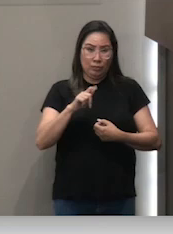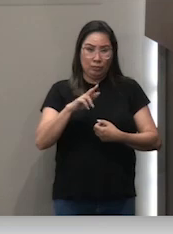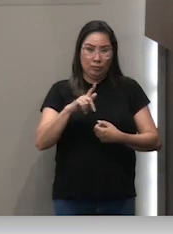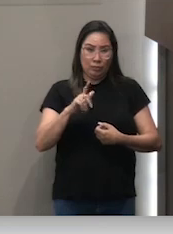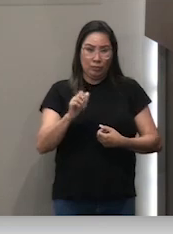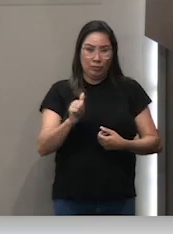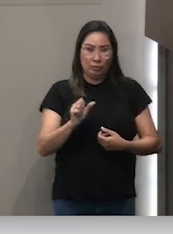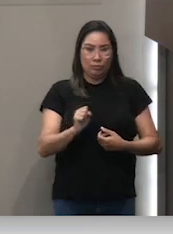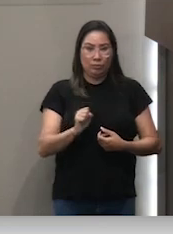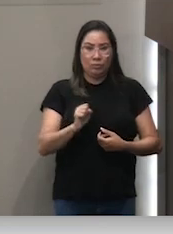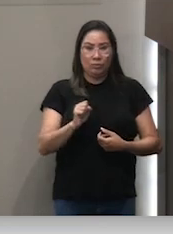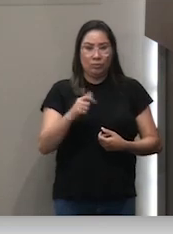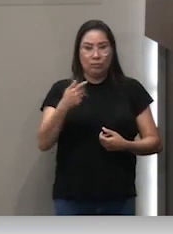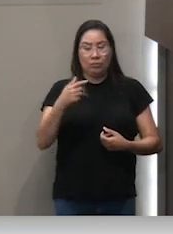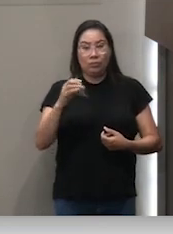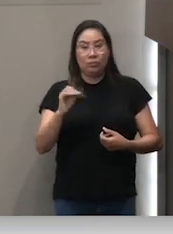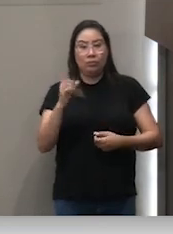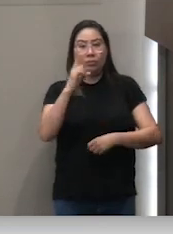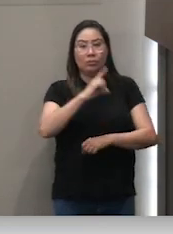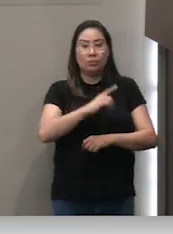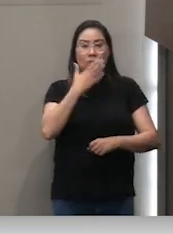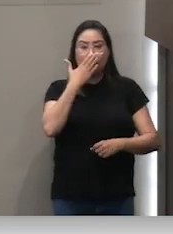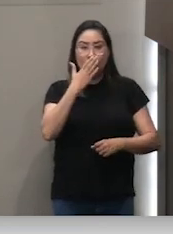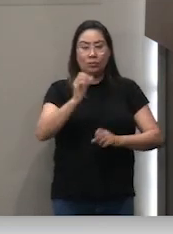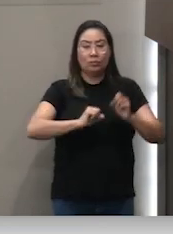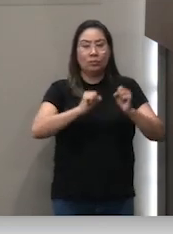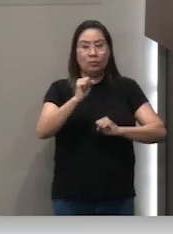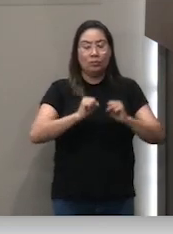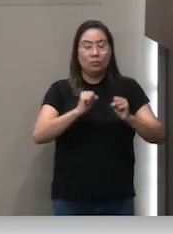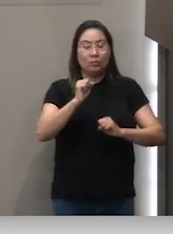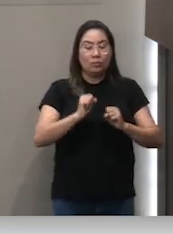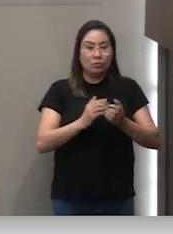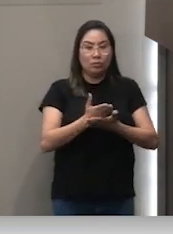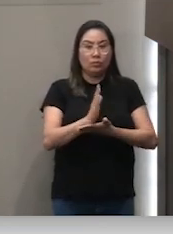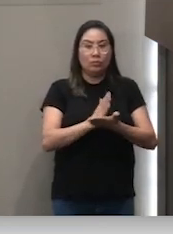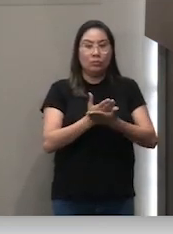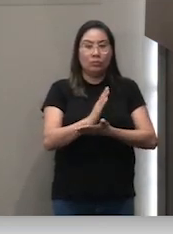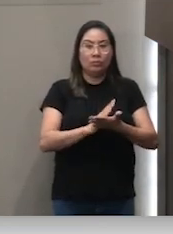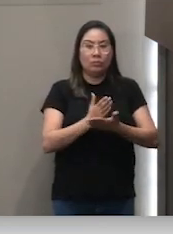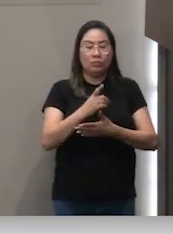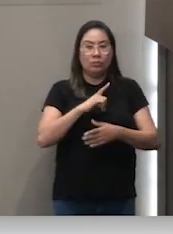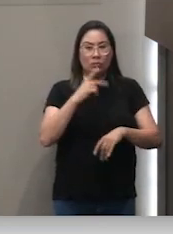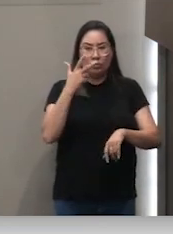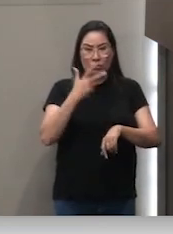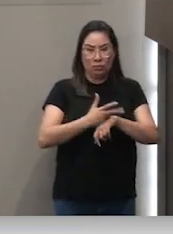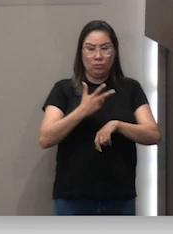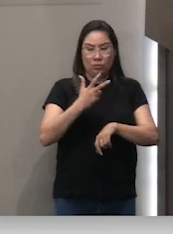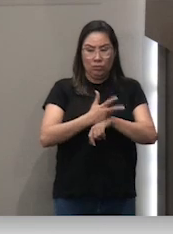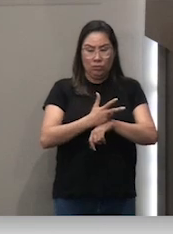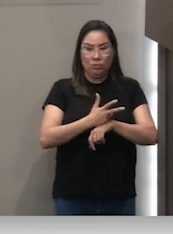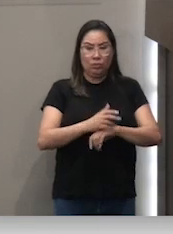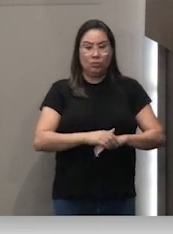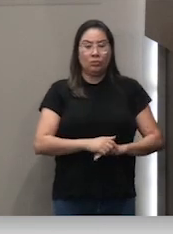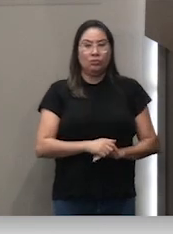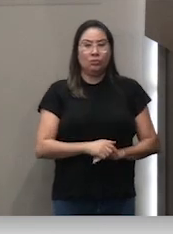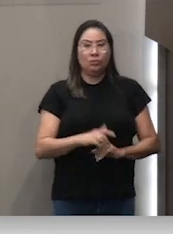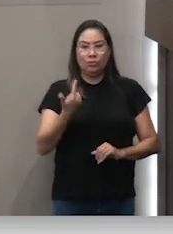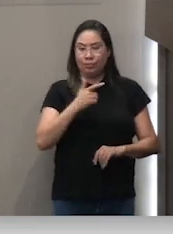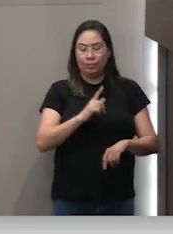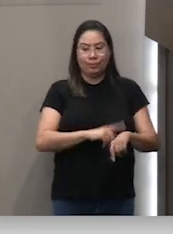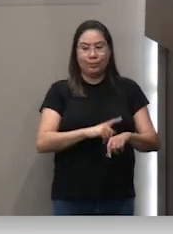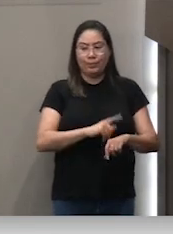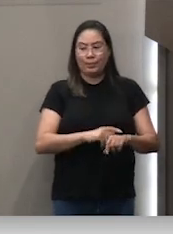na frente de uma empresa, enchendo o saco. Eu teria um vídeo para colocar ali, Miquel. Não dá